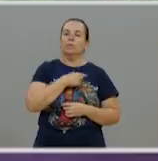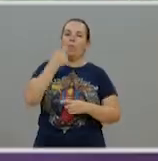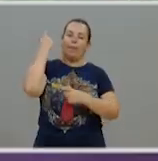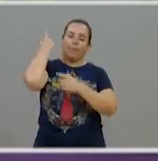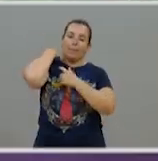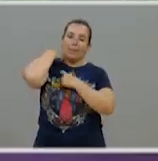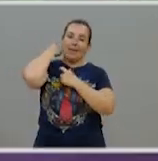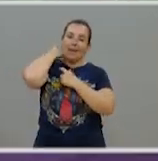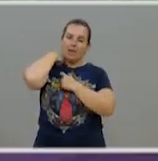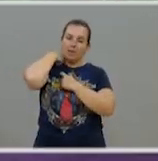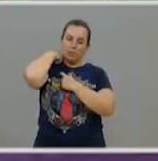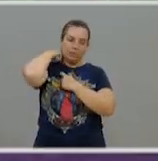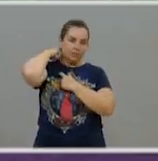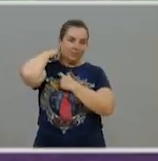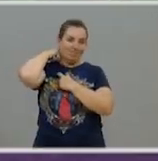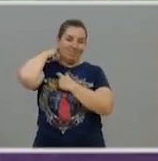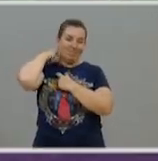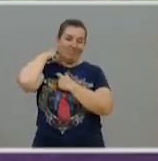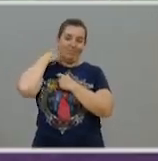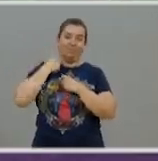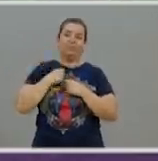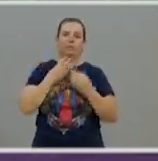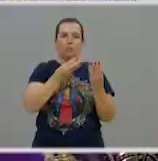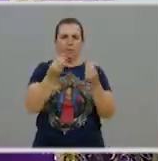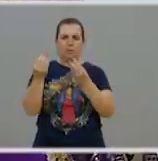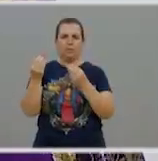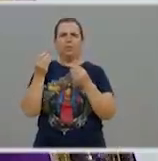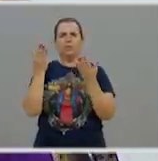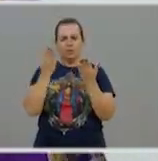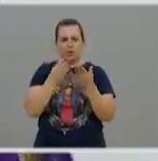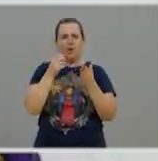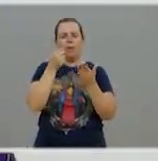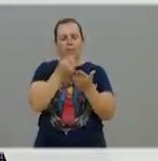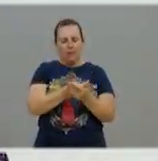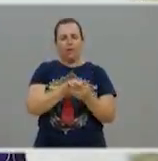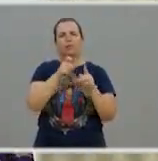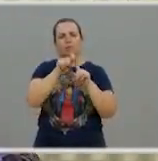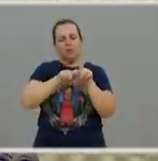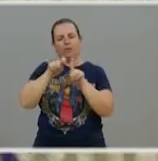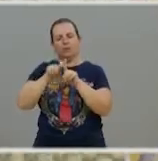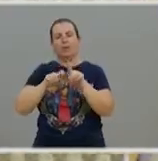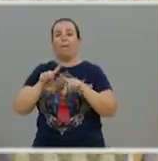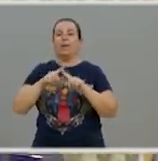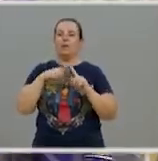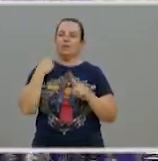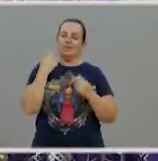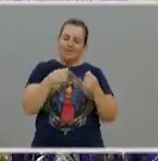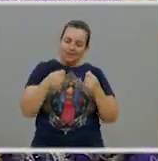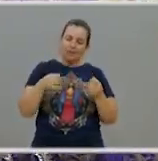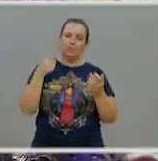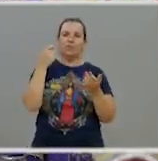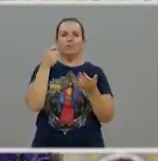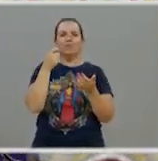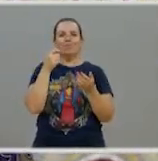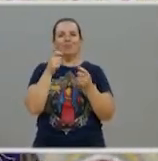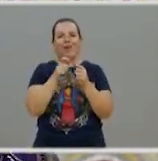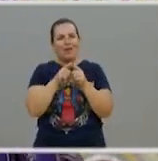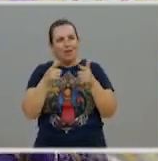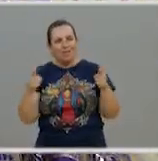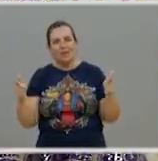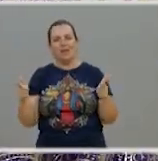Carmo. Muitos aqui são associados, mas nós estamos precisando ampliar, abrir